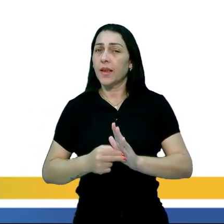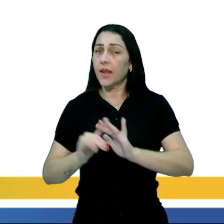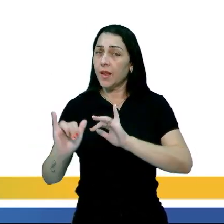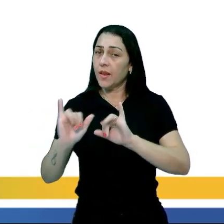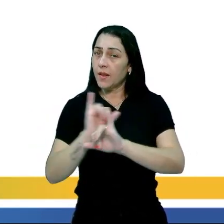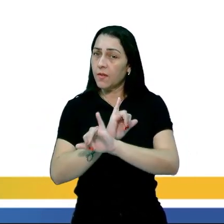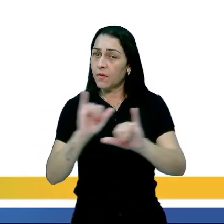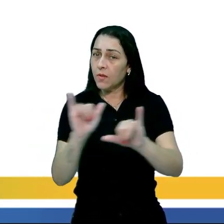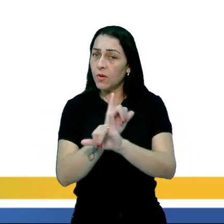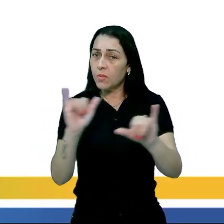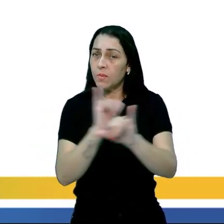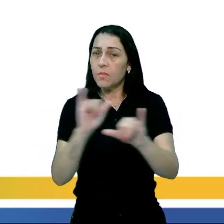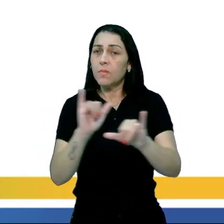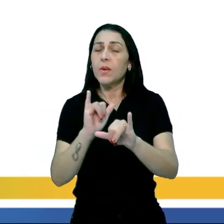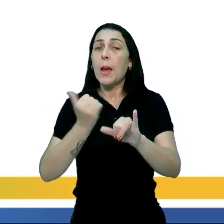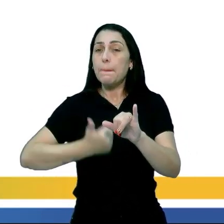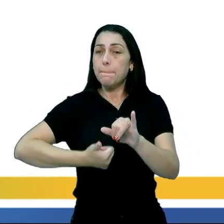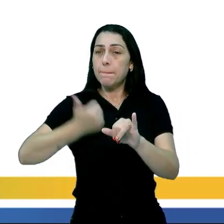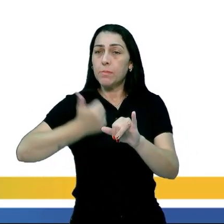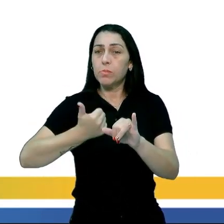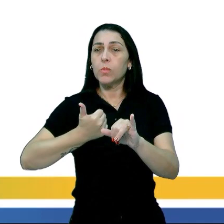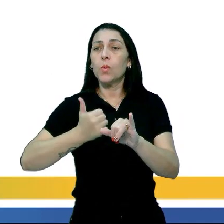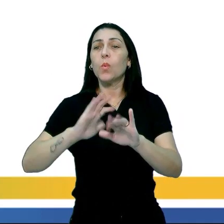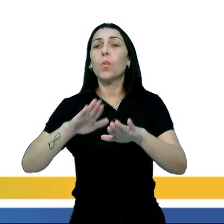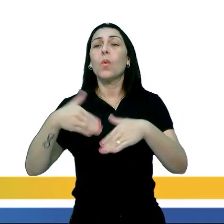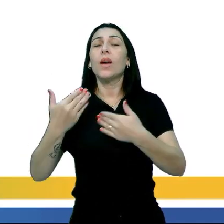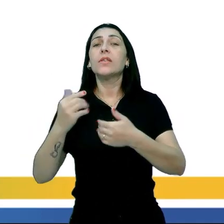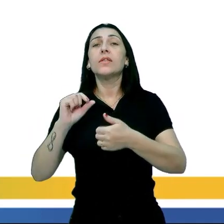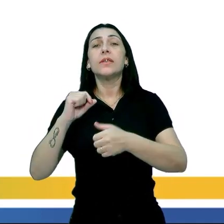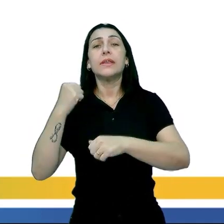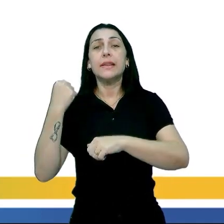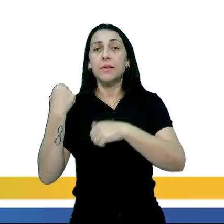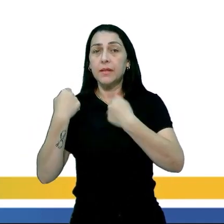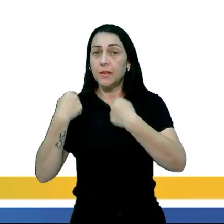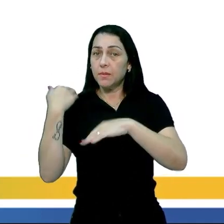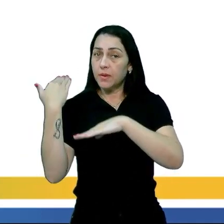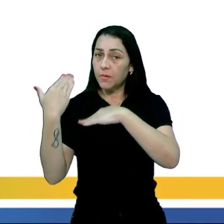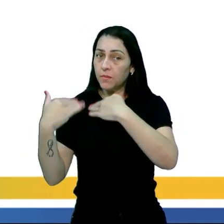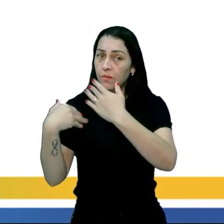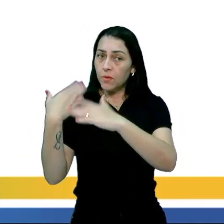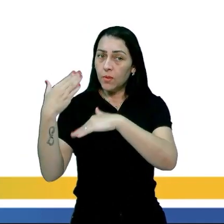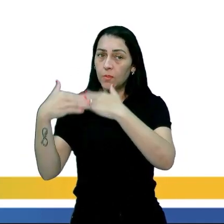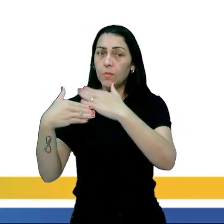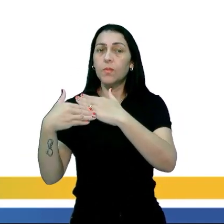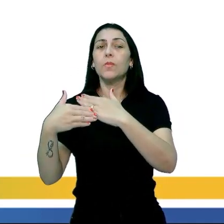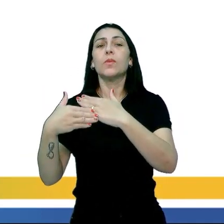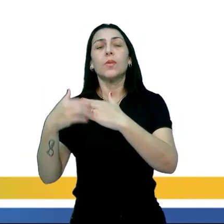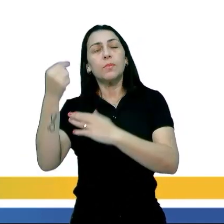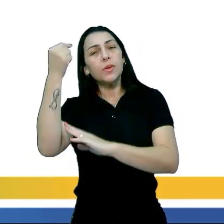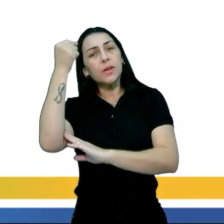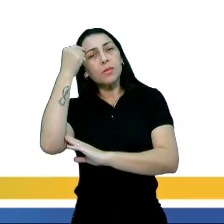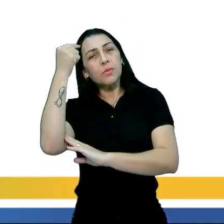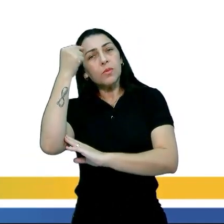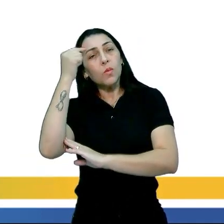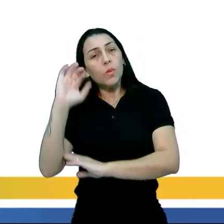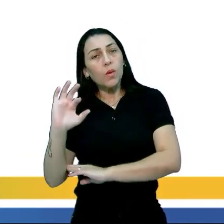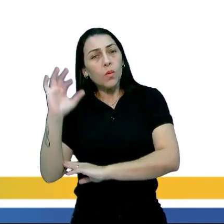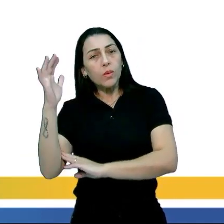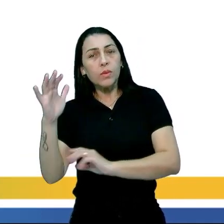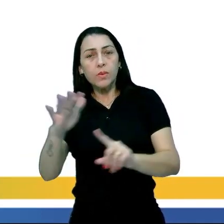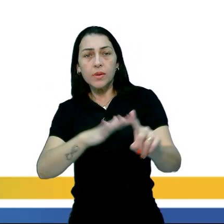dizer, como dados primários sobre os quais desenvolvemos concepções. Um